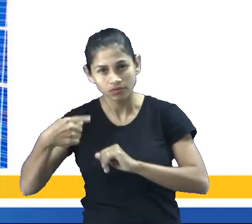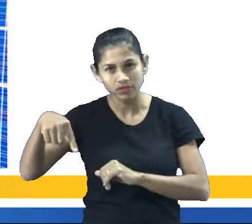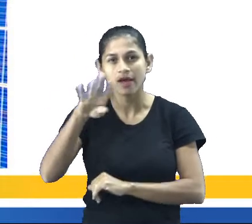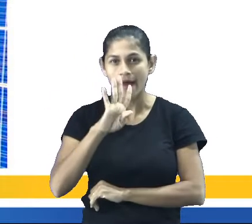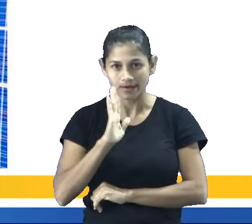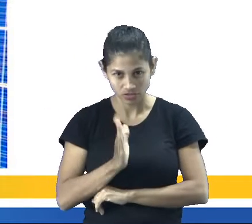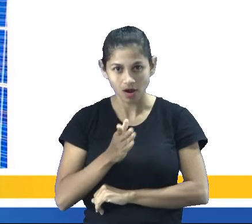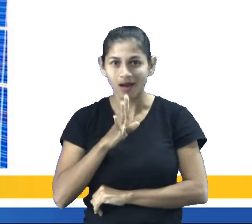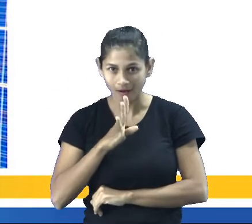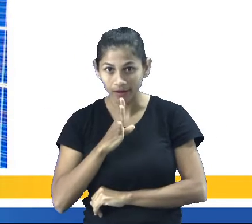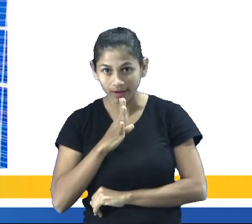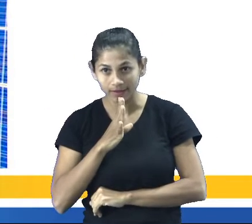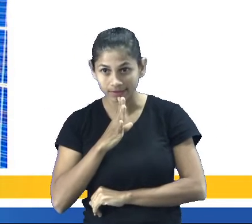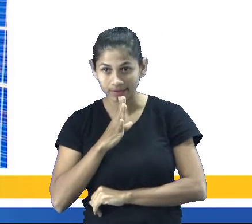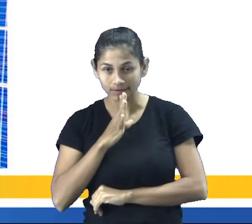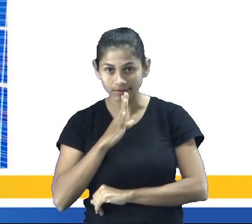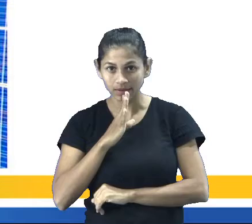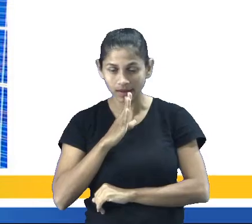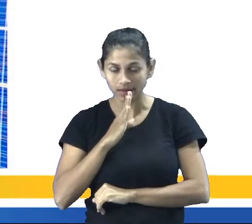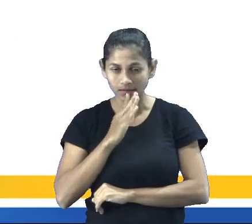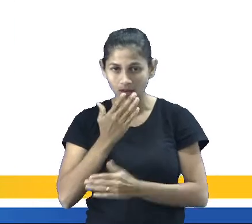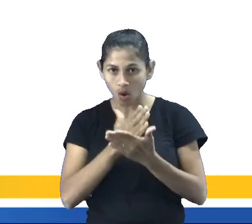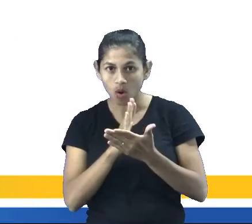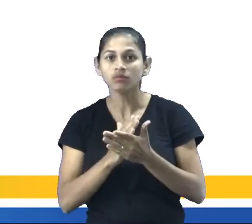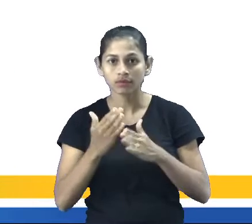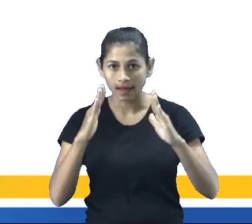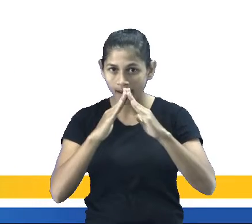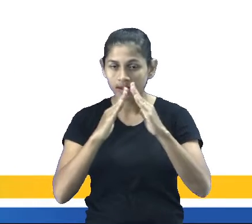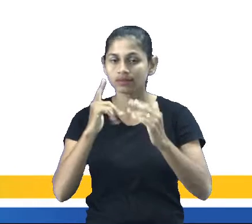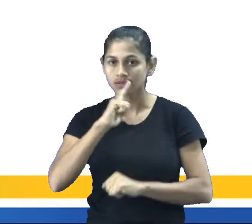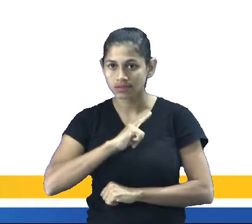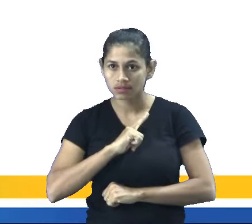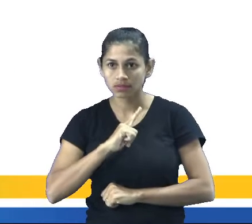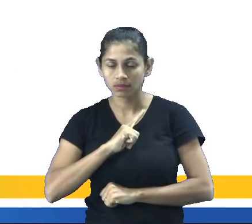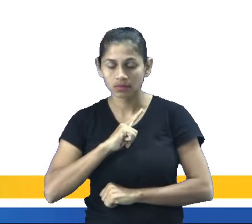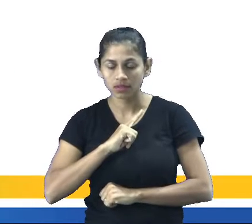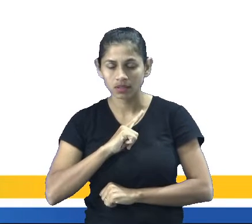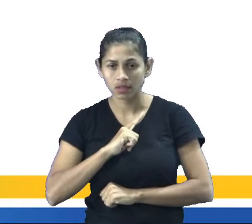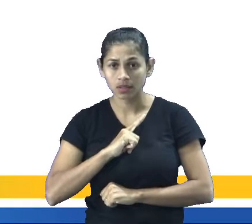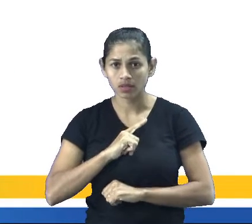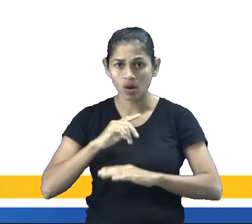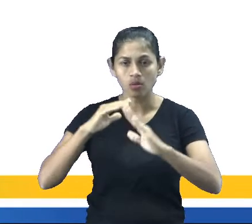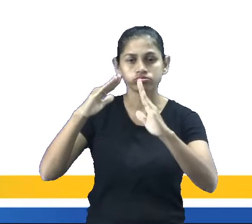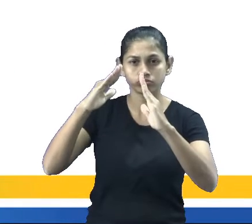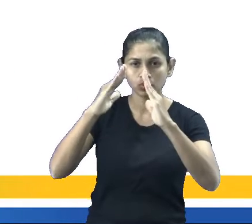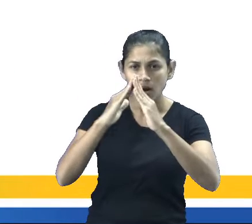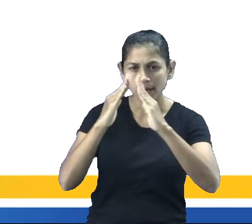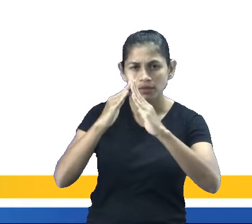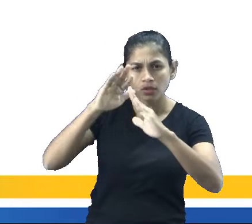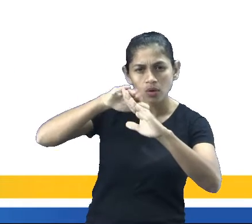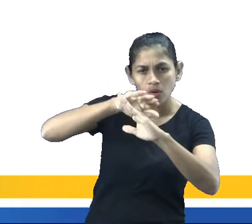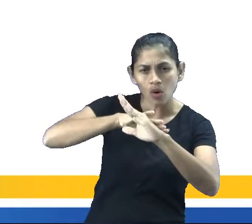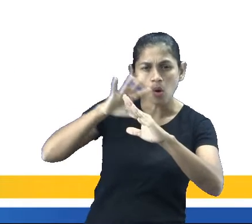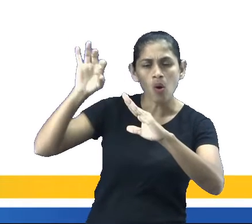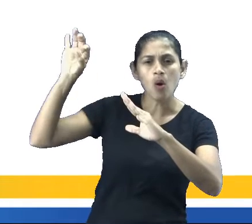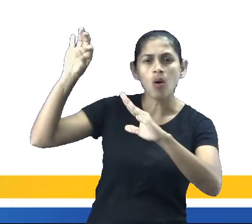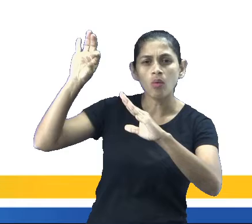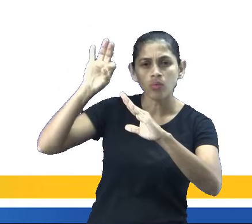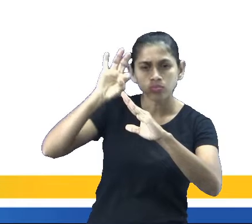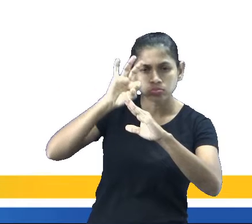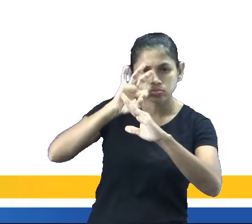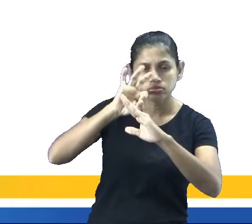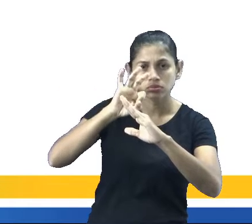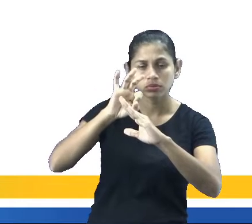ter visto em algumas casas. Então, a energia solar, como que ela funciona? Ela vai utilizar